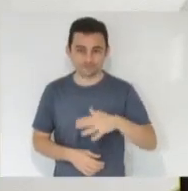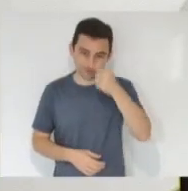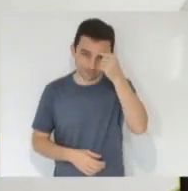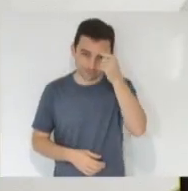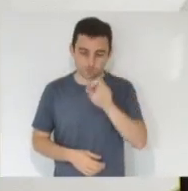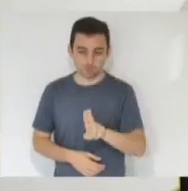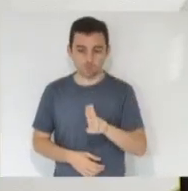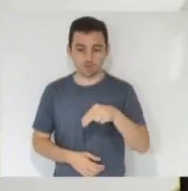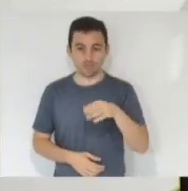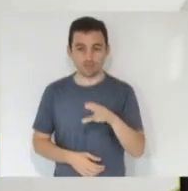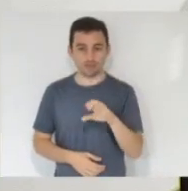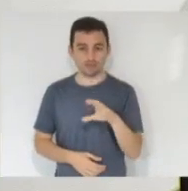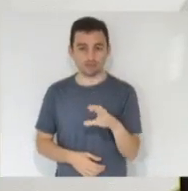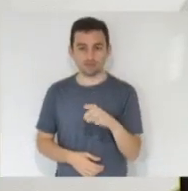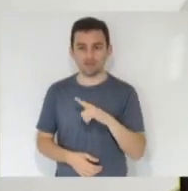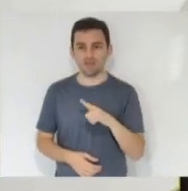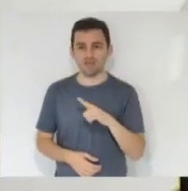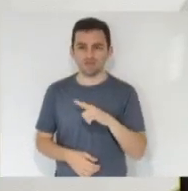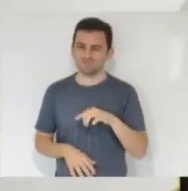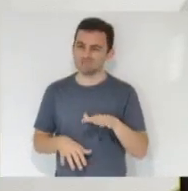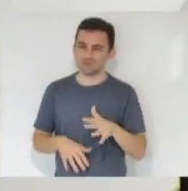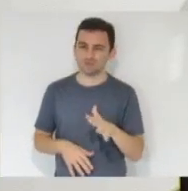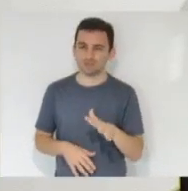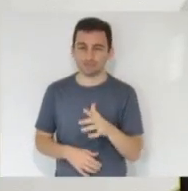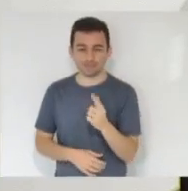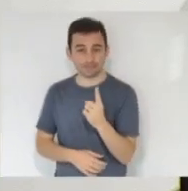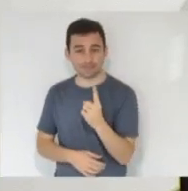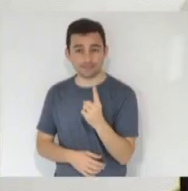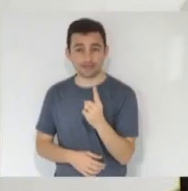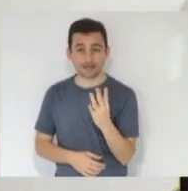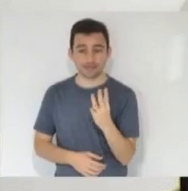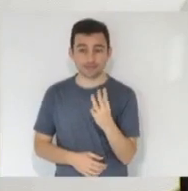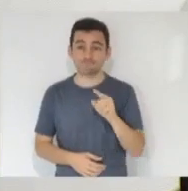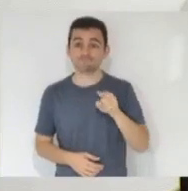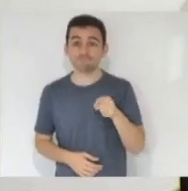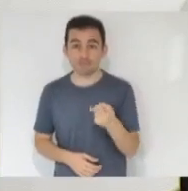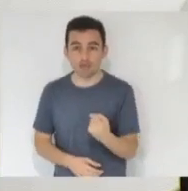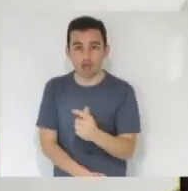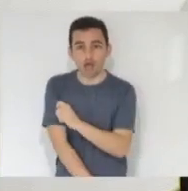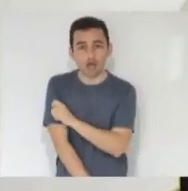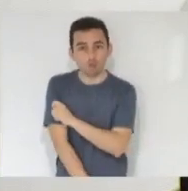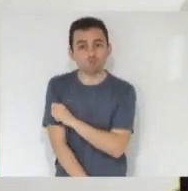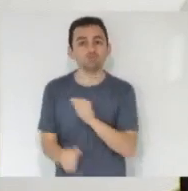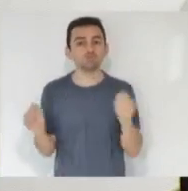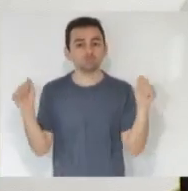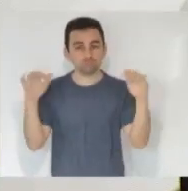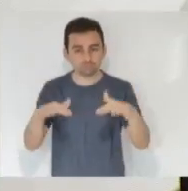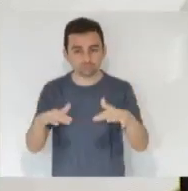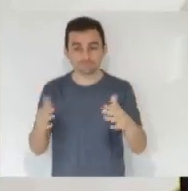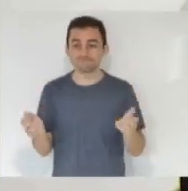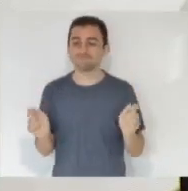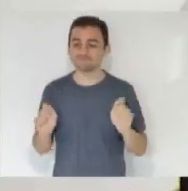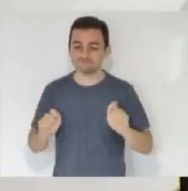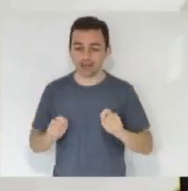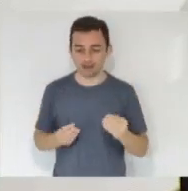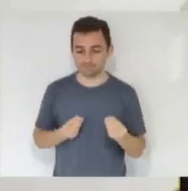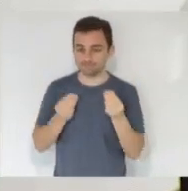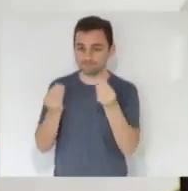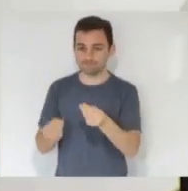atualmente atende um universo de mais de 13 mil estudantes, vai poder fornecer bolsas de estudos de